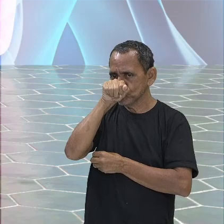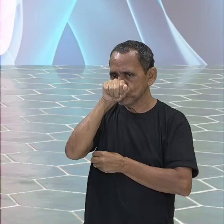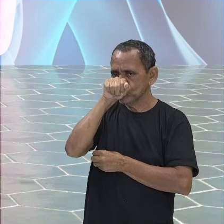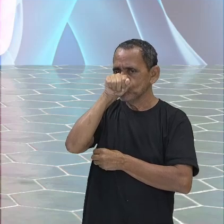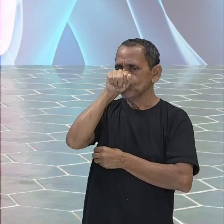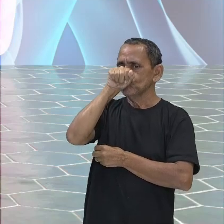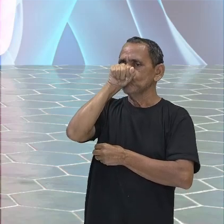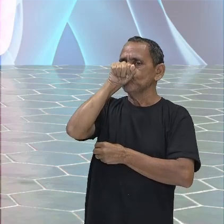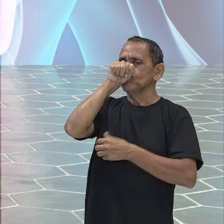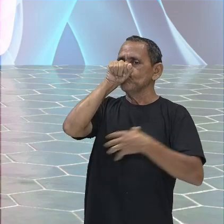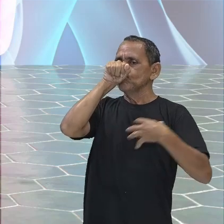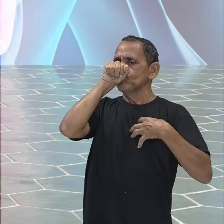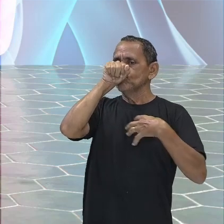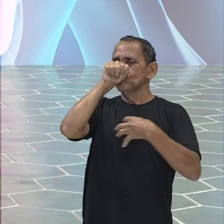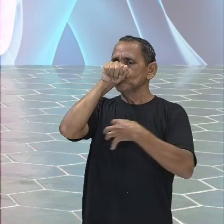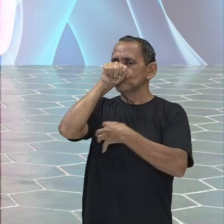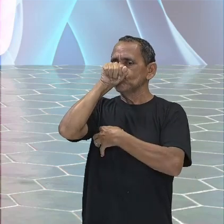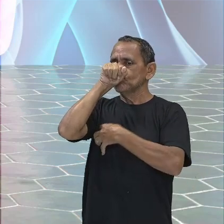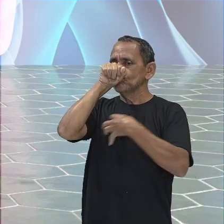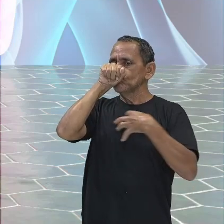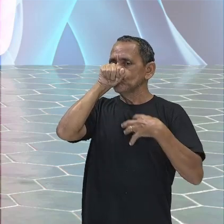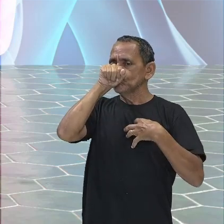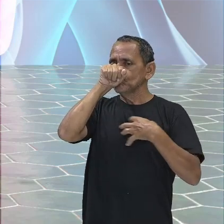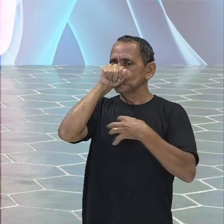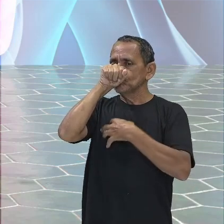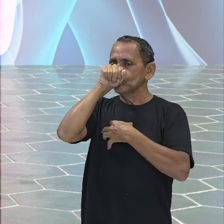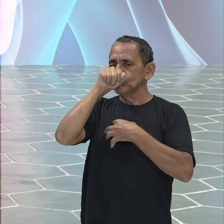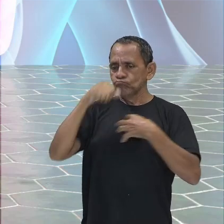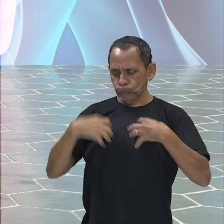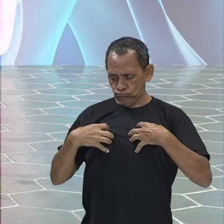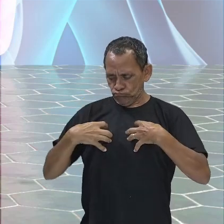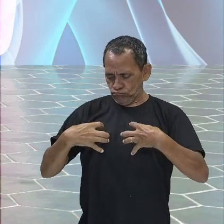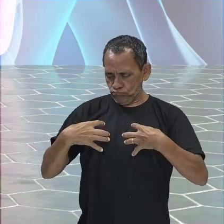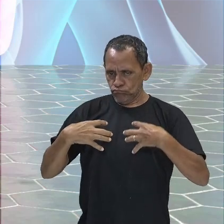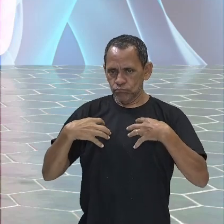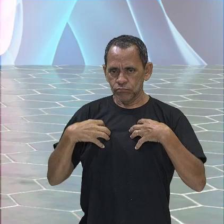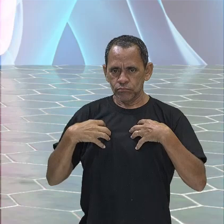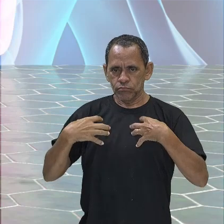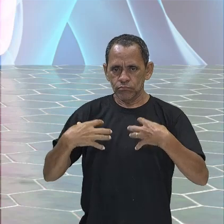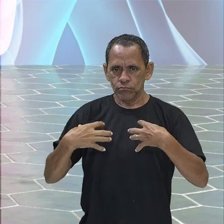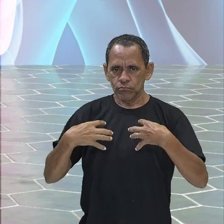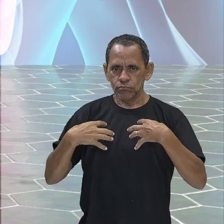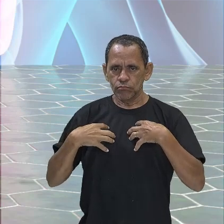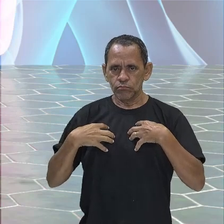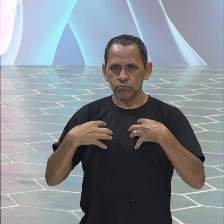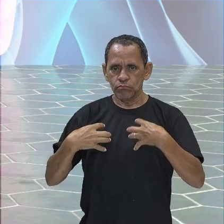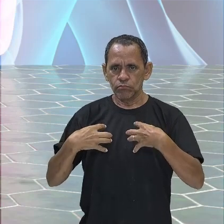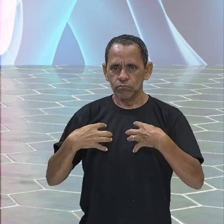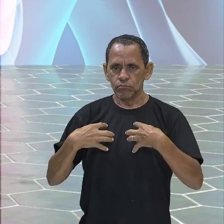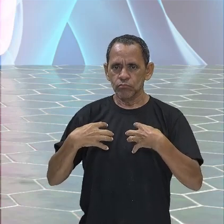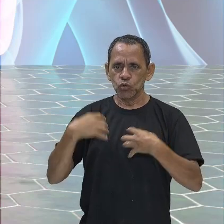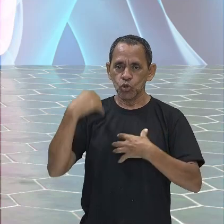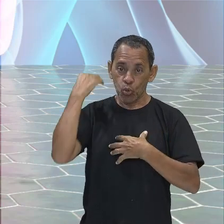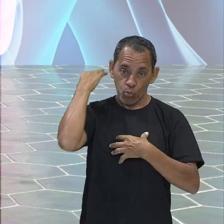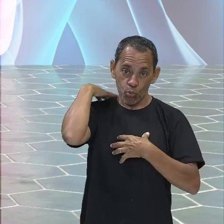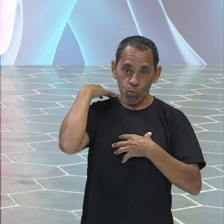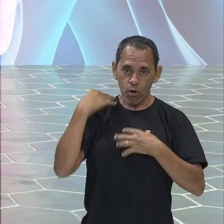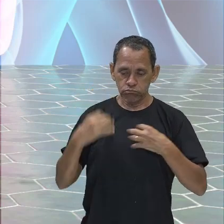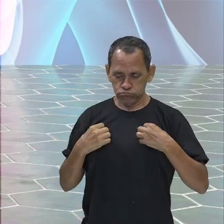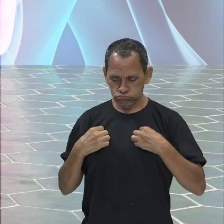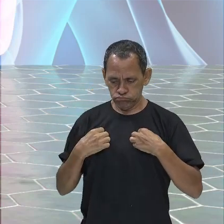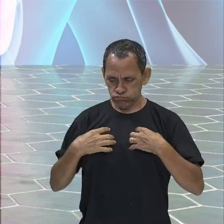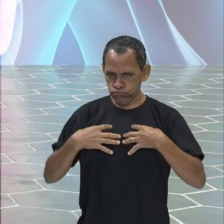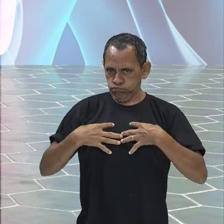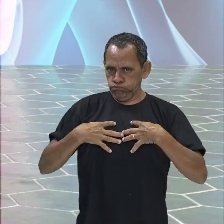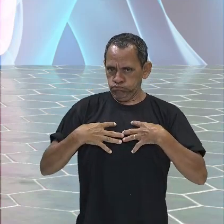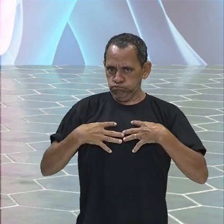inspiramos, nós aumentamos a nossa caixa torácica, né? Então, o pulmão se enche de ar, e quando nós